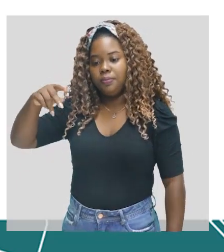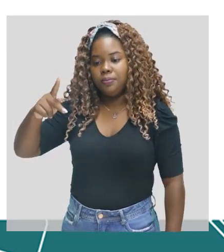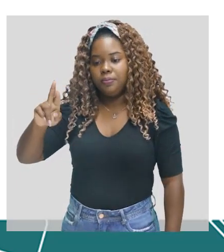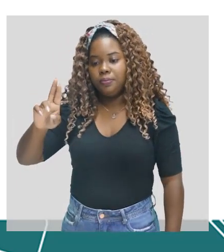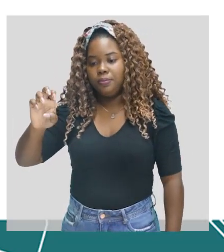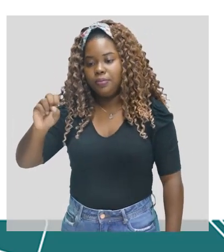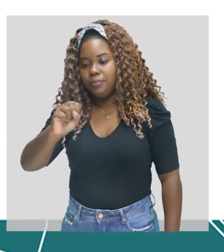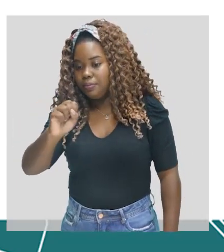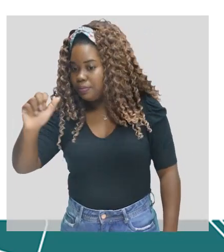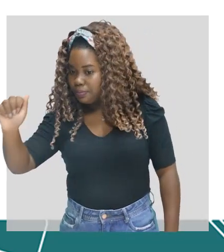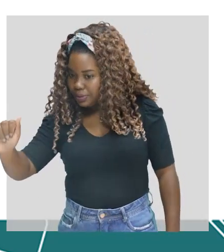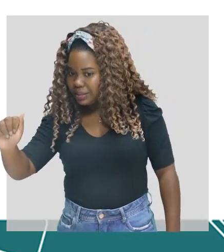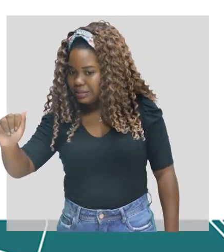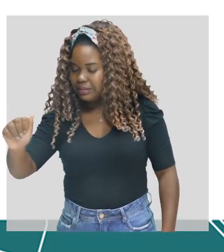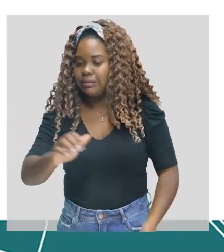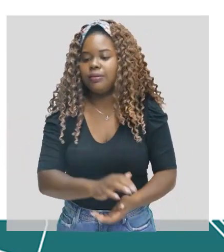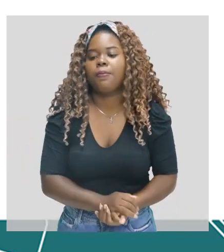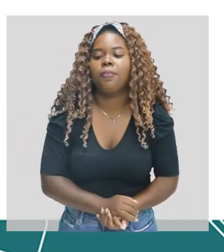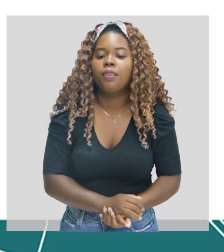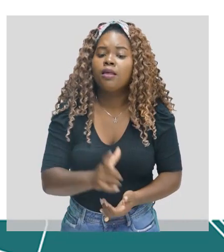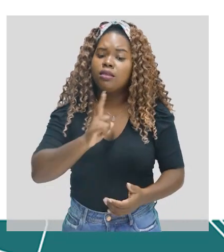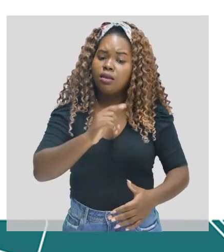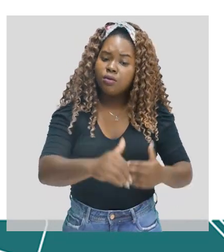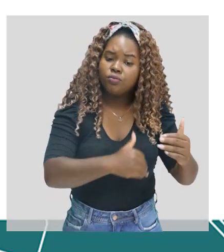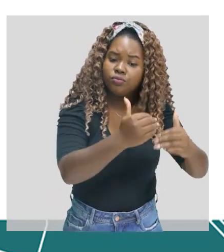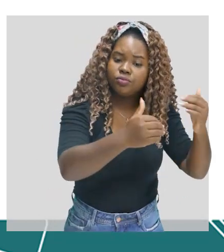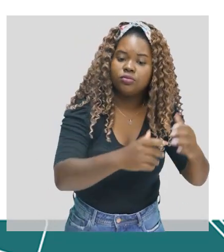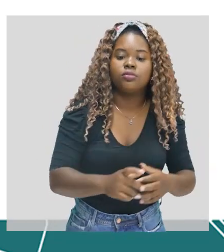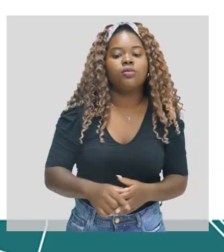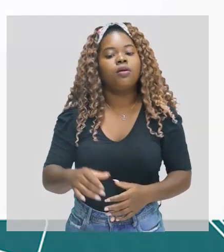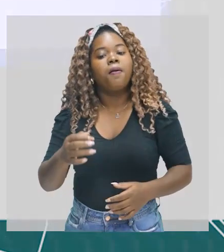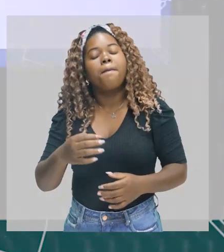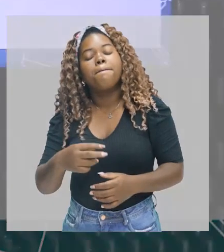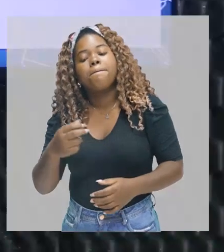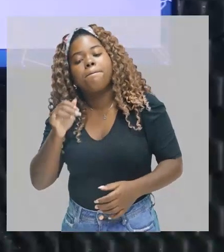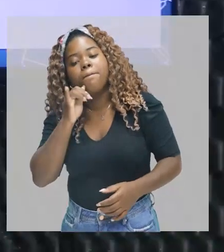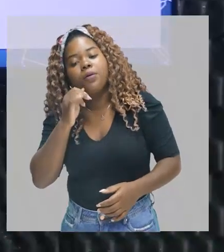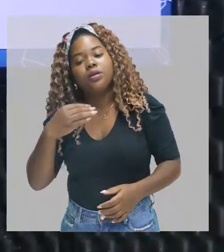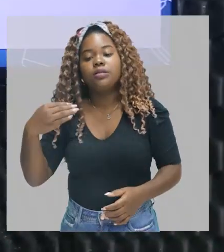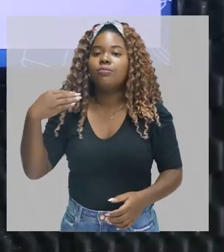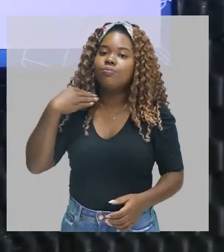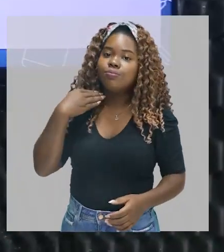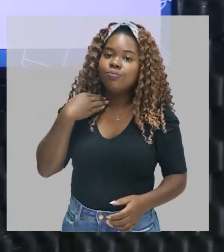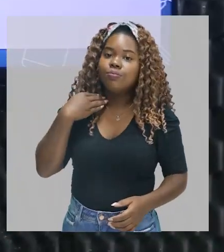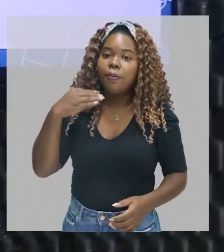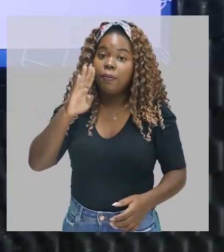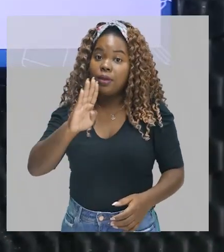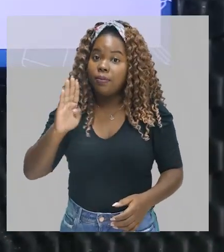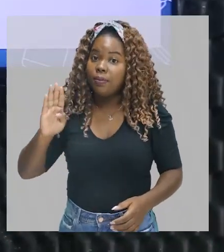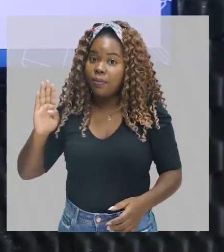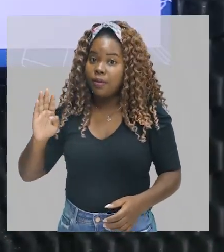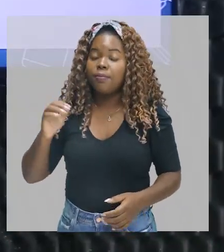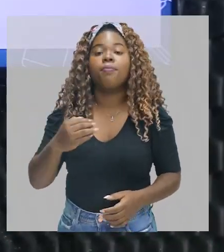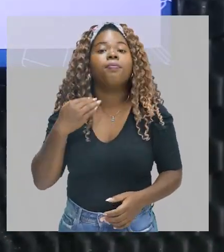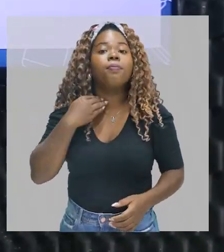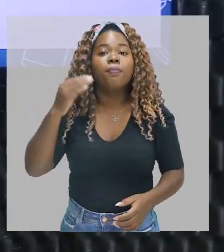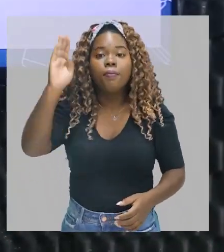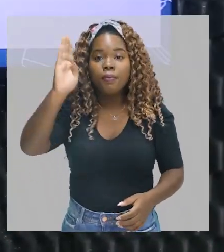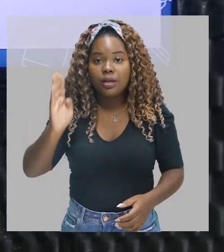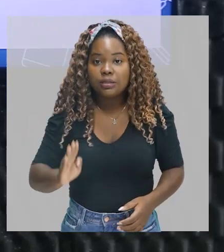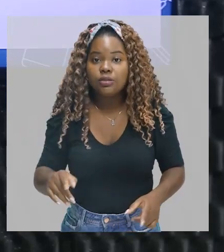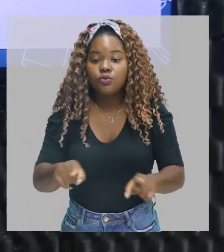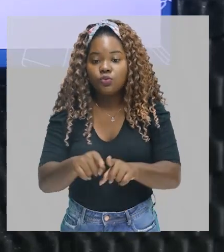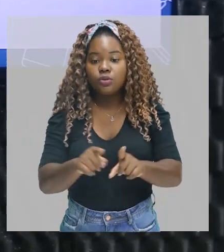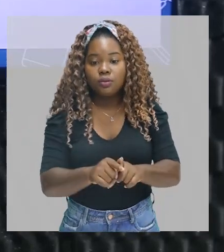trouxe alguns avanços. Por exemplo, o Banco do Brasil. Houve também fundação de escolas,